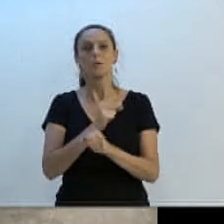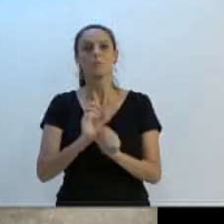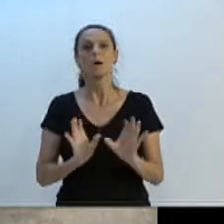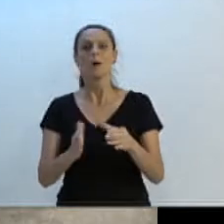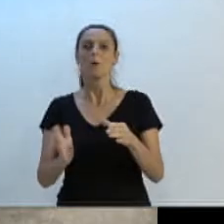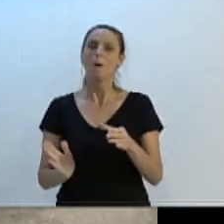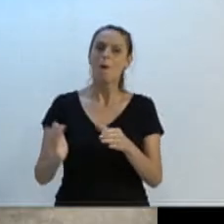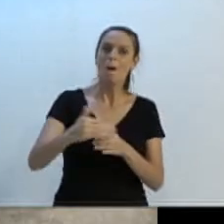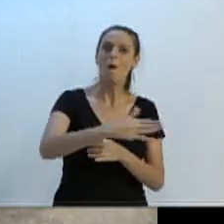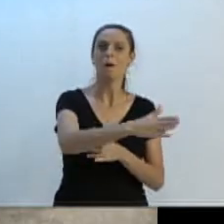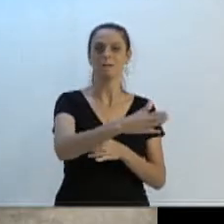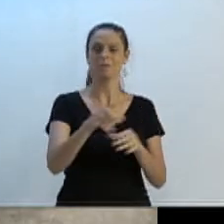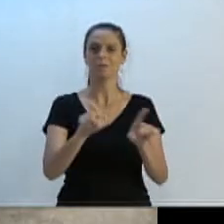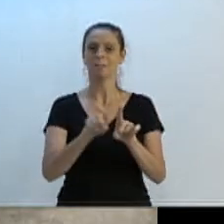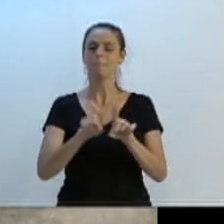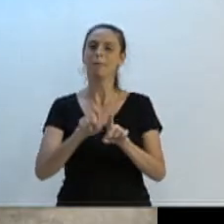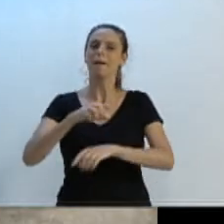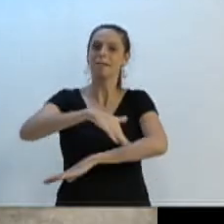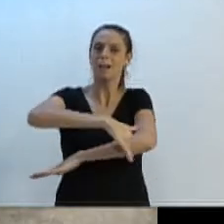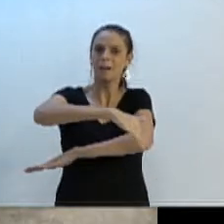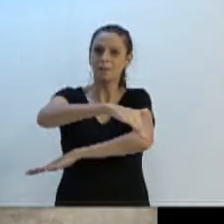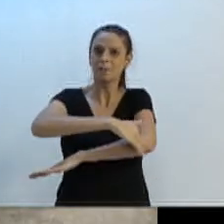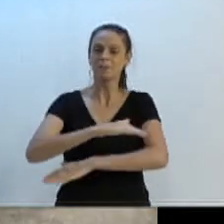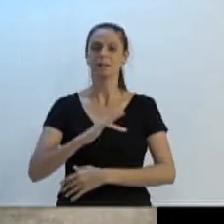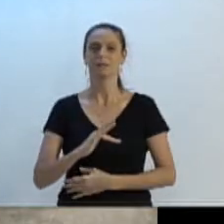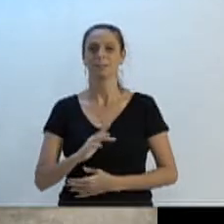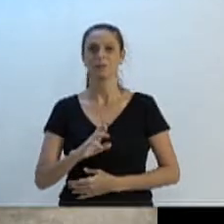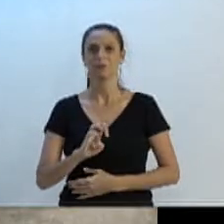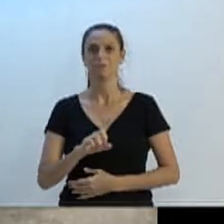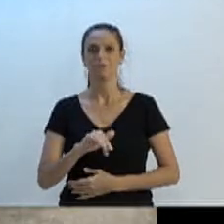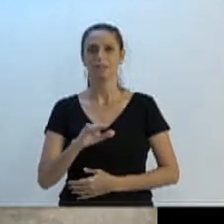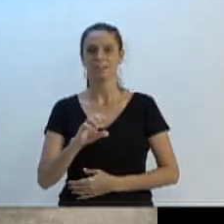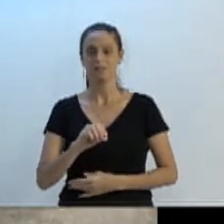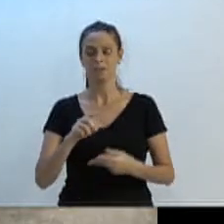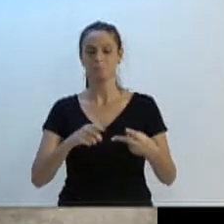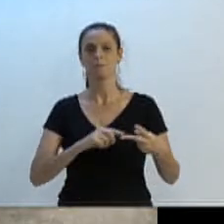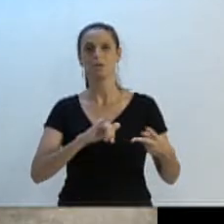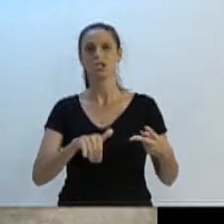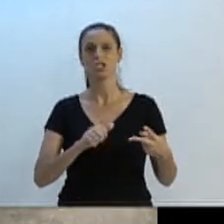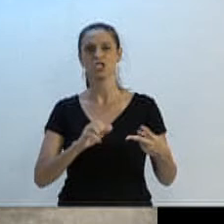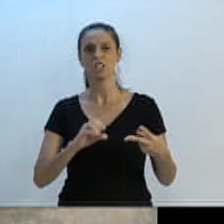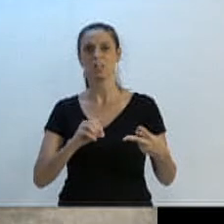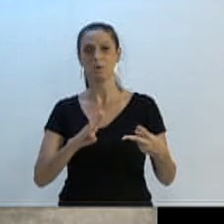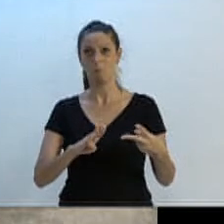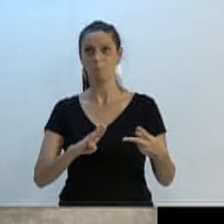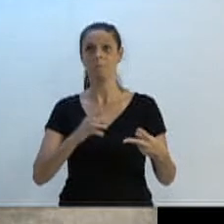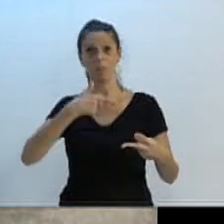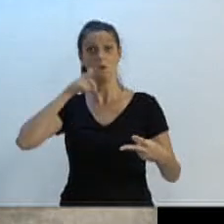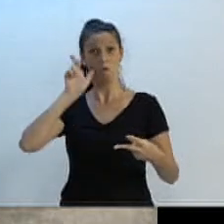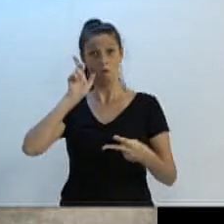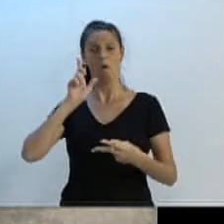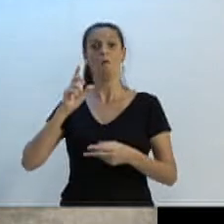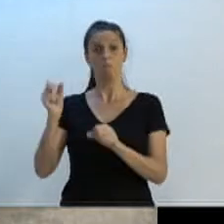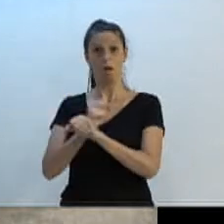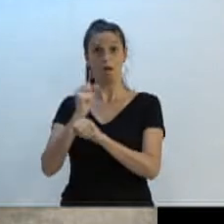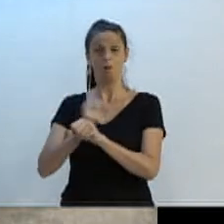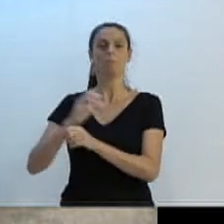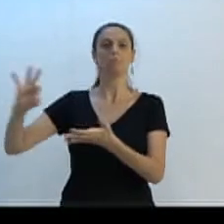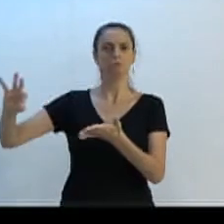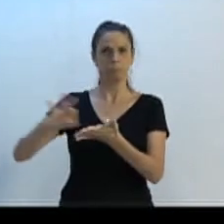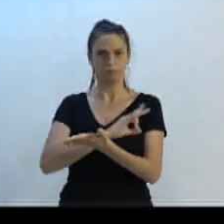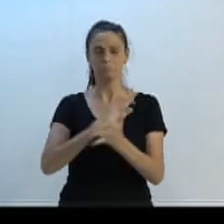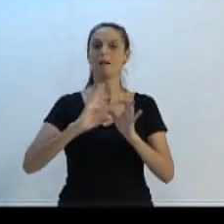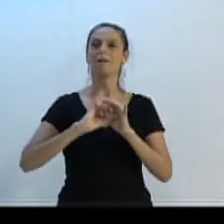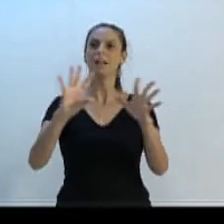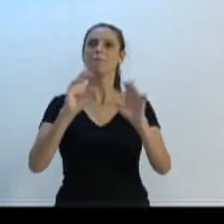frederico jansen com a jacob ineichen e é foi uma uma assinatura de serviço esperamos aí